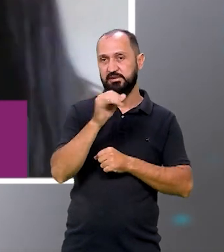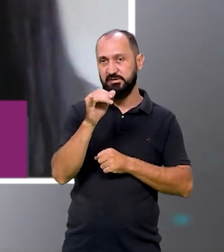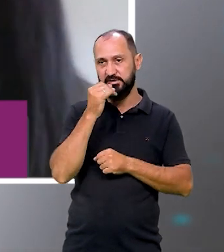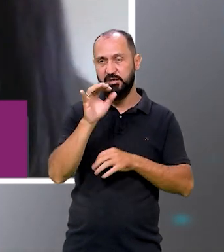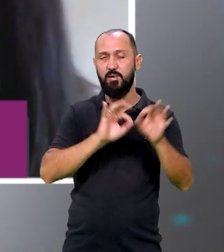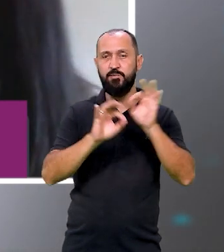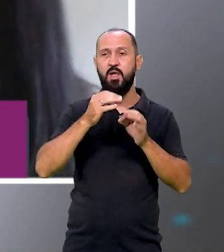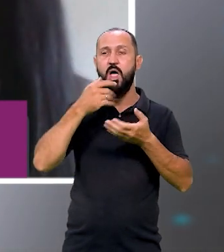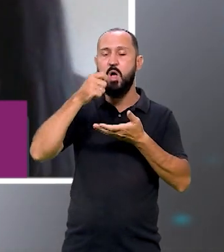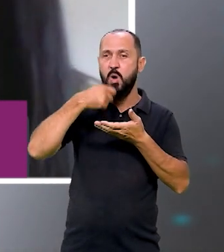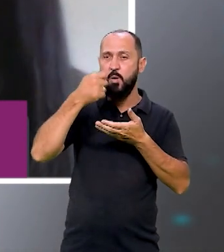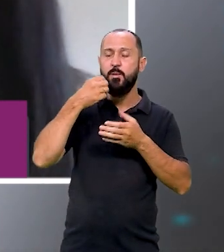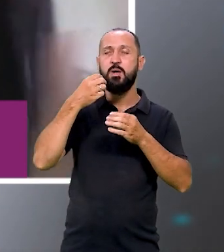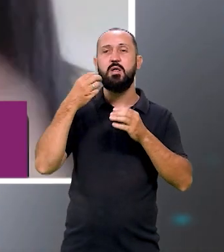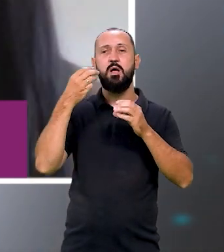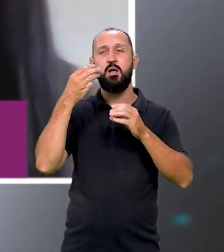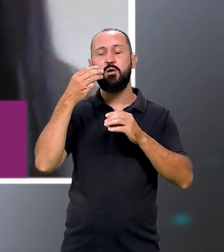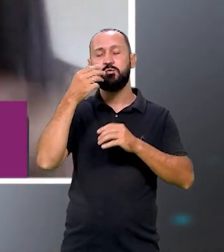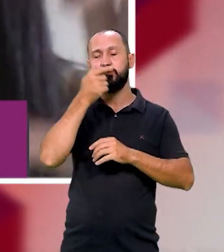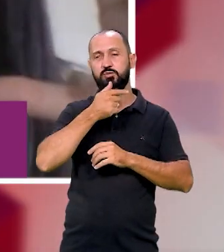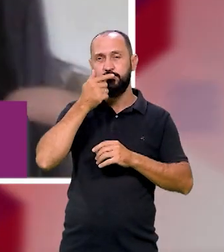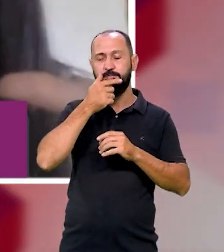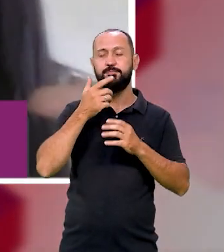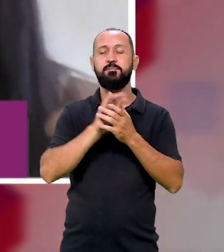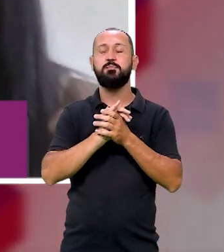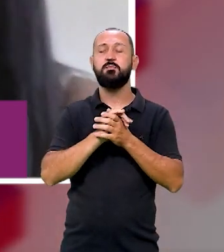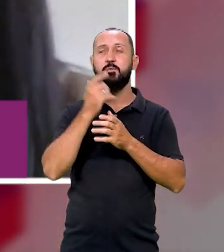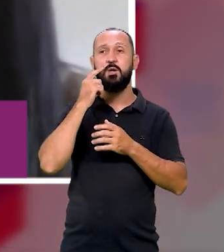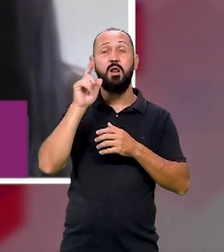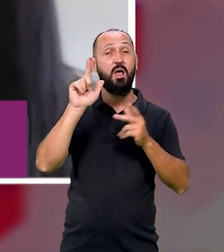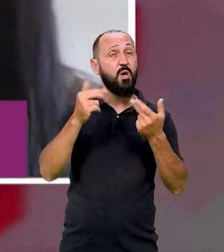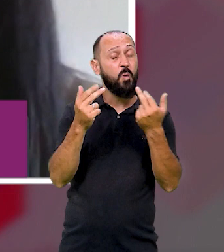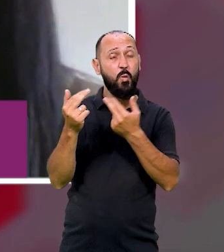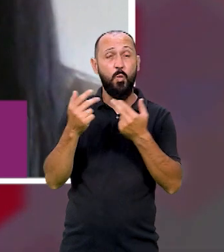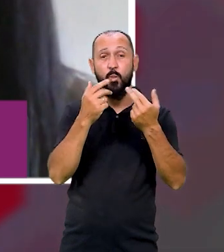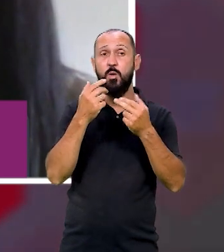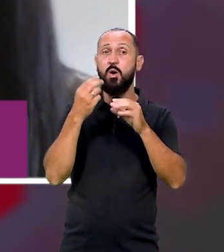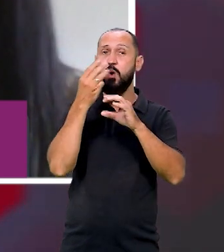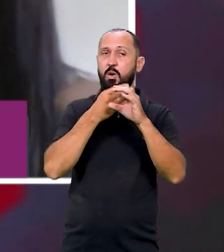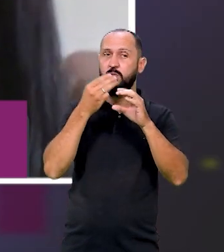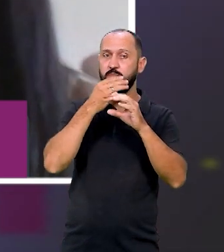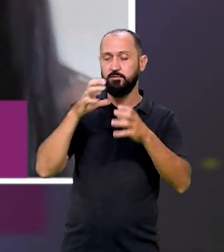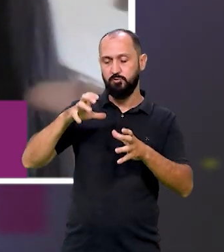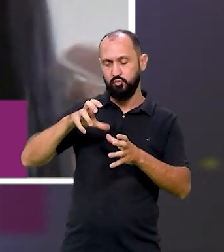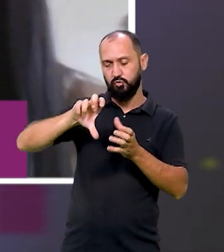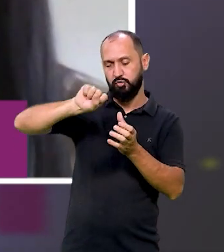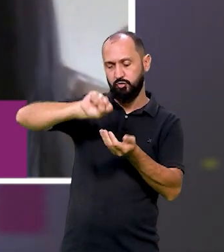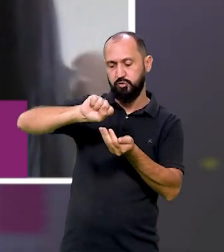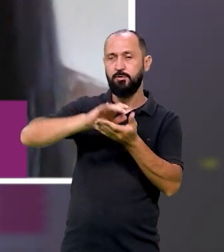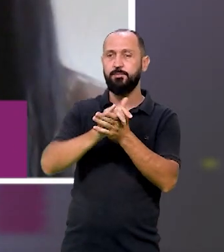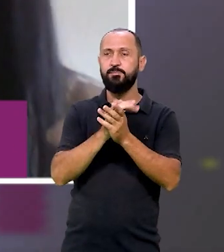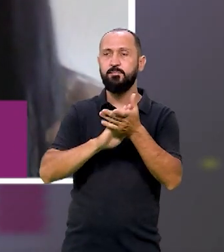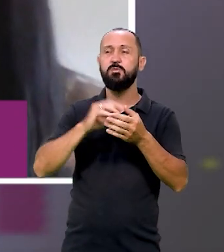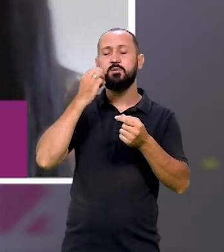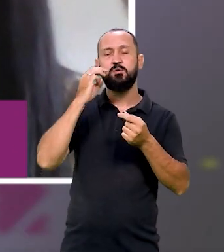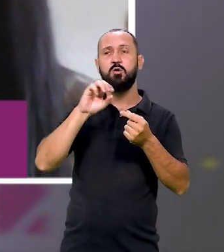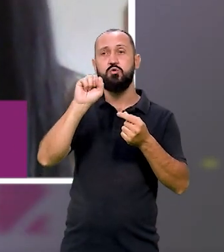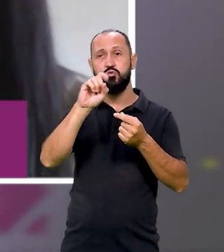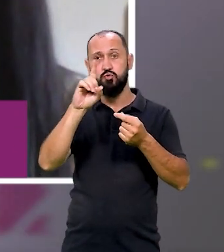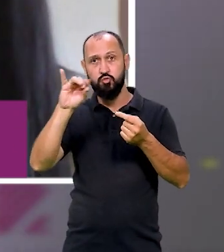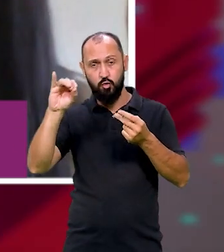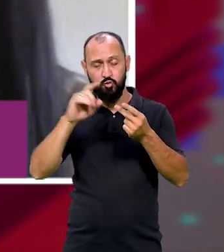fonte de energia. Porém, quando a gente faz uma atividade de alta intensidade, o que a gente usa em maior quantidade é o glicogênio, é a glicose, é